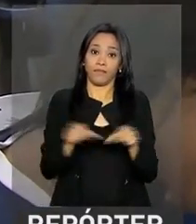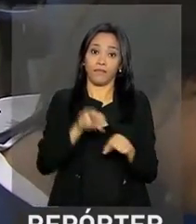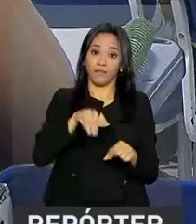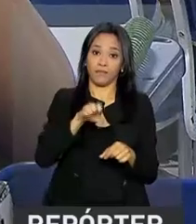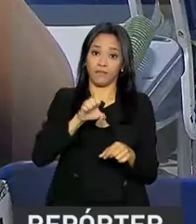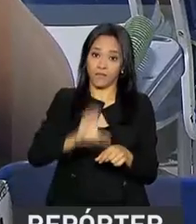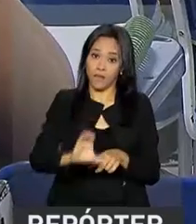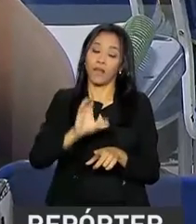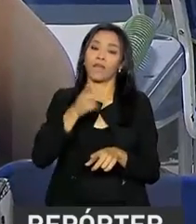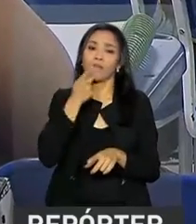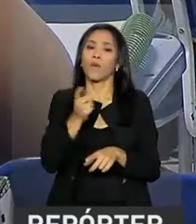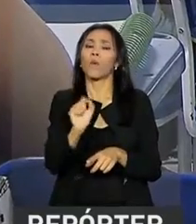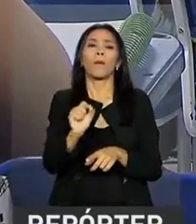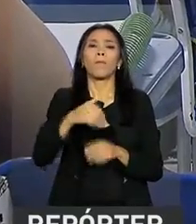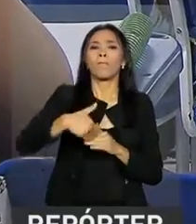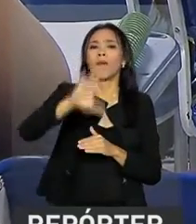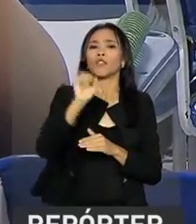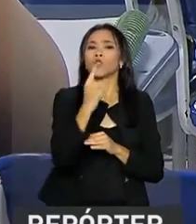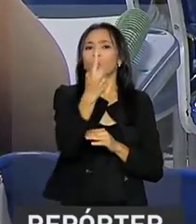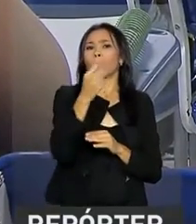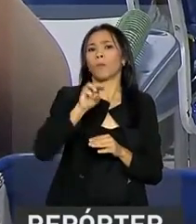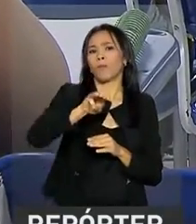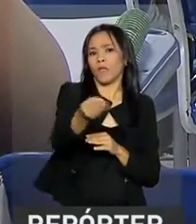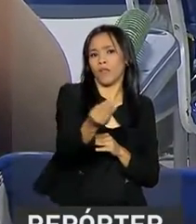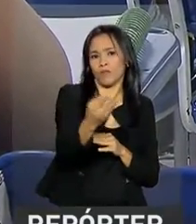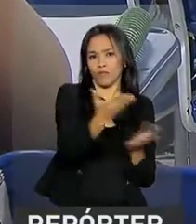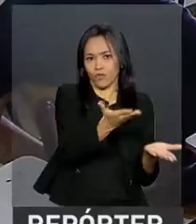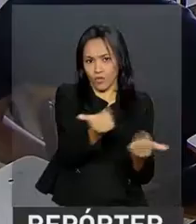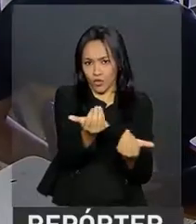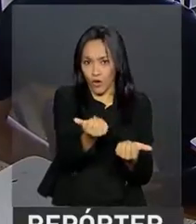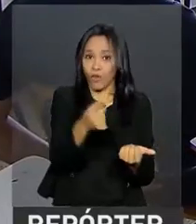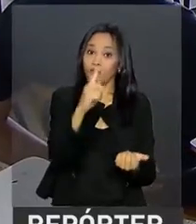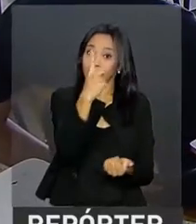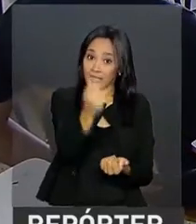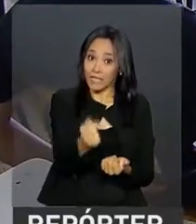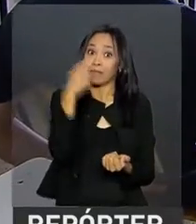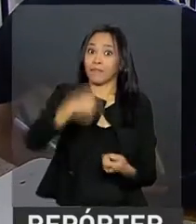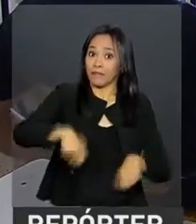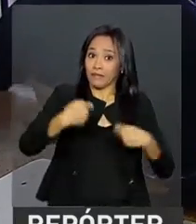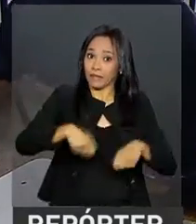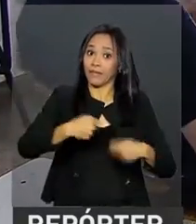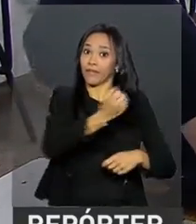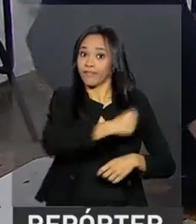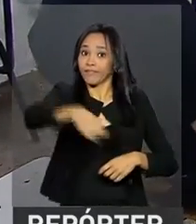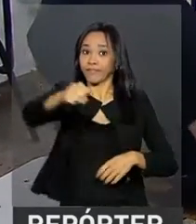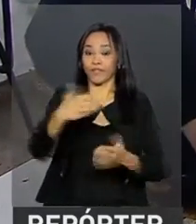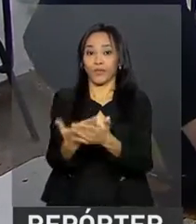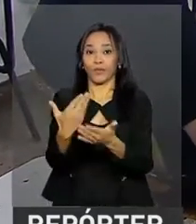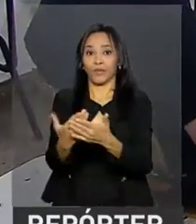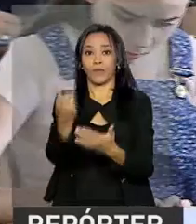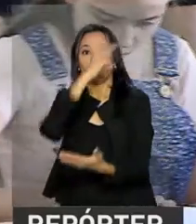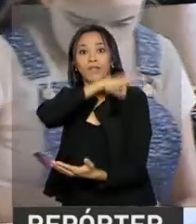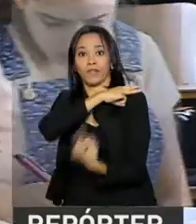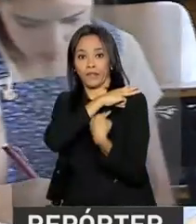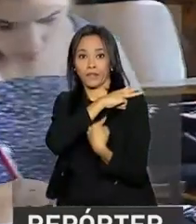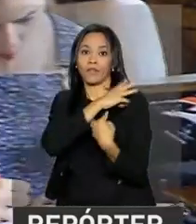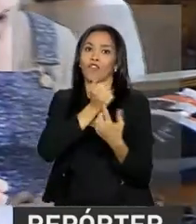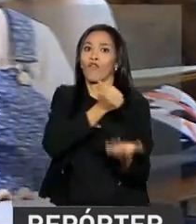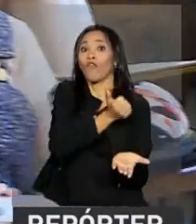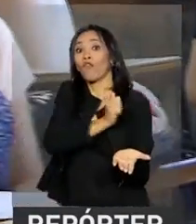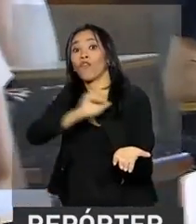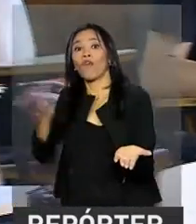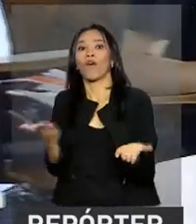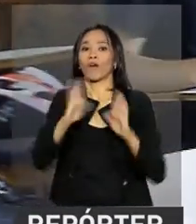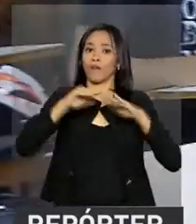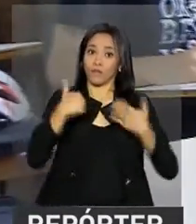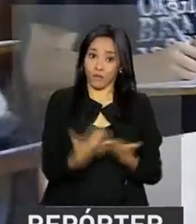mais de um milhão de jovens de 17 anos que deveriam estar no 3º ano do ensino médio estão fora da